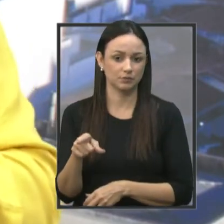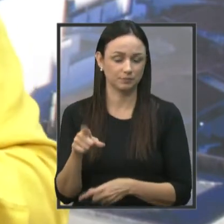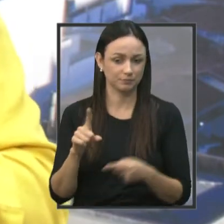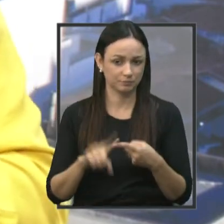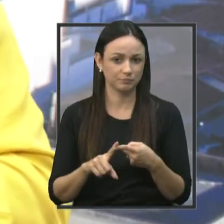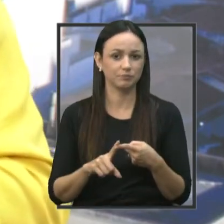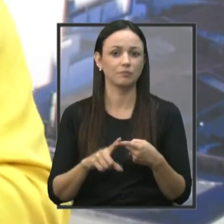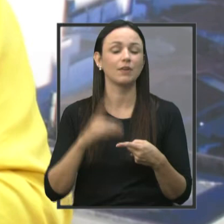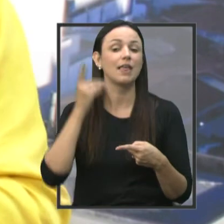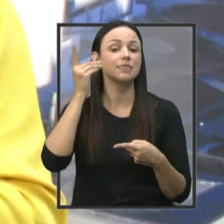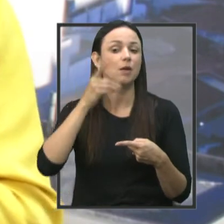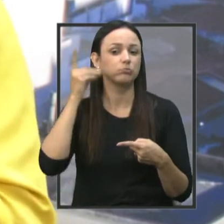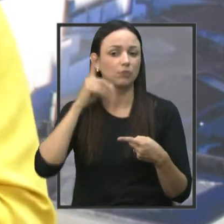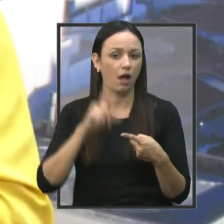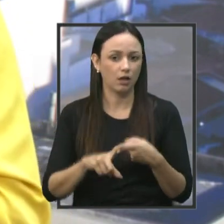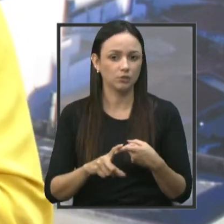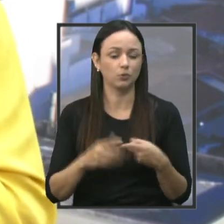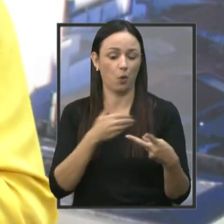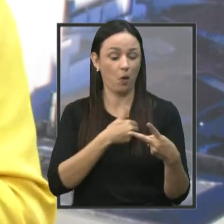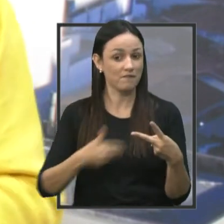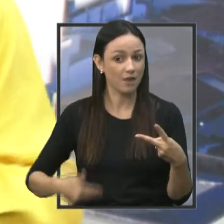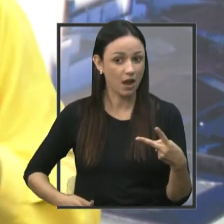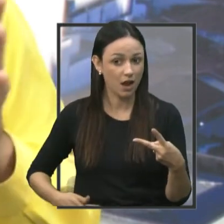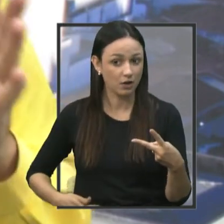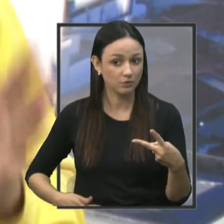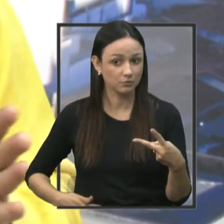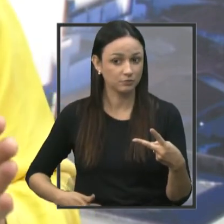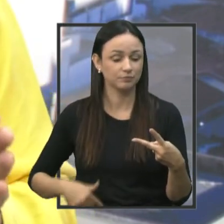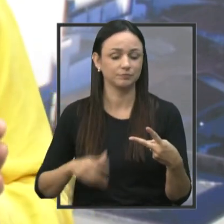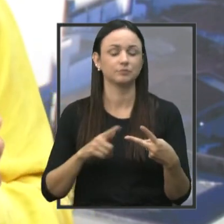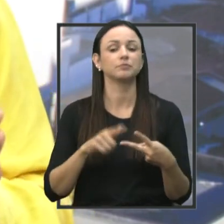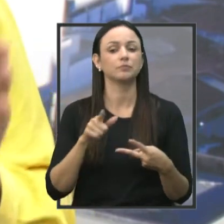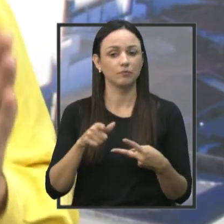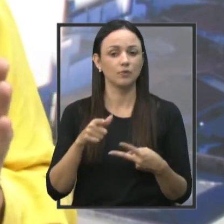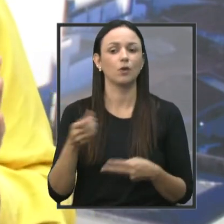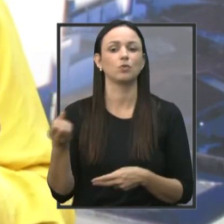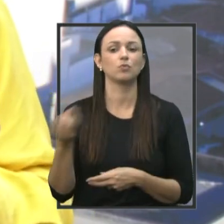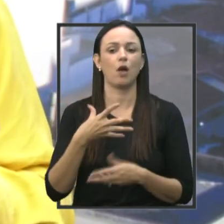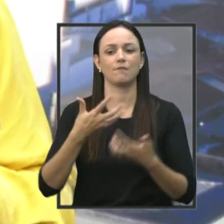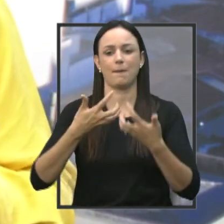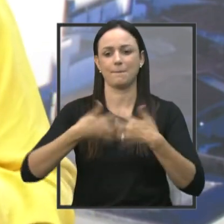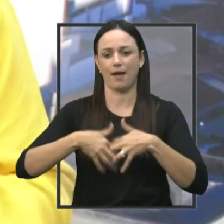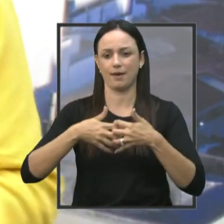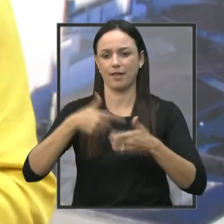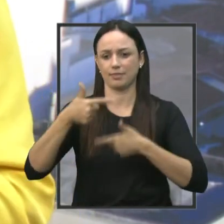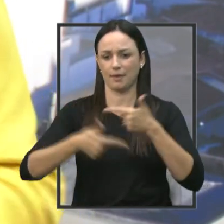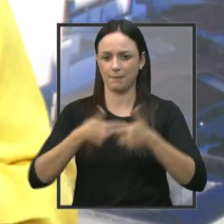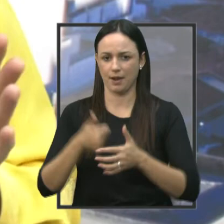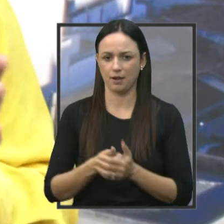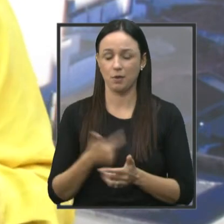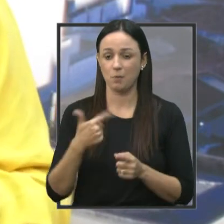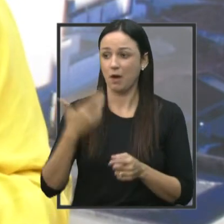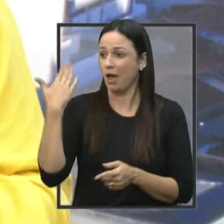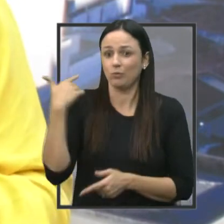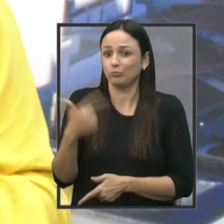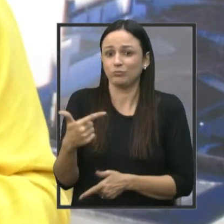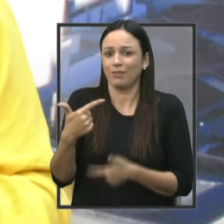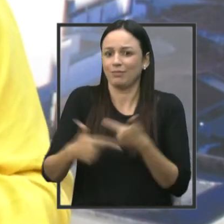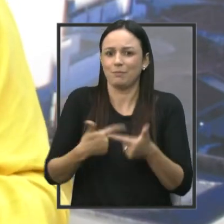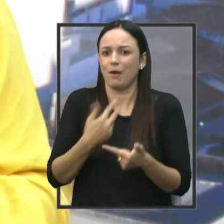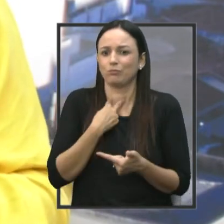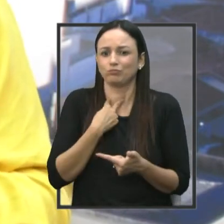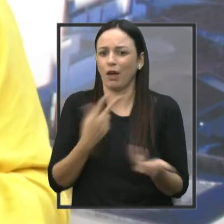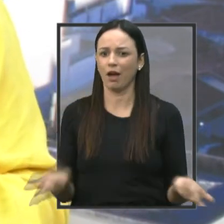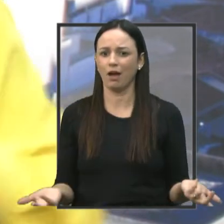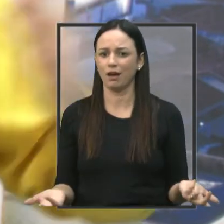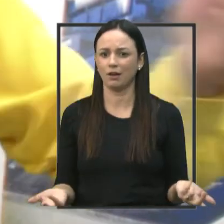de deputados do governo, máquinas novas para se trabalhar. Porque não tinha como se trabalhar. Você está